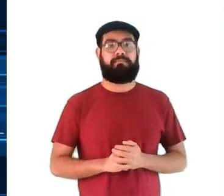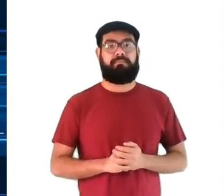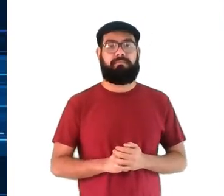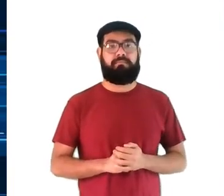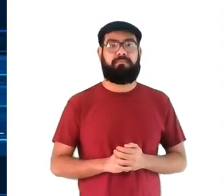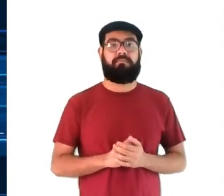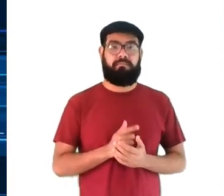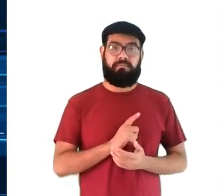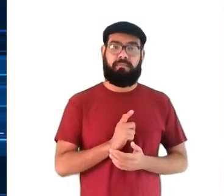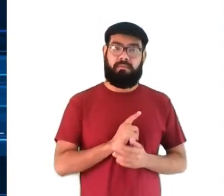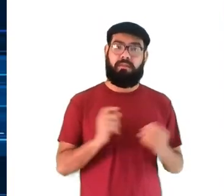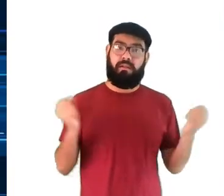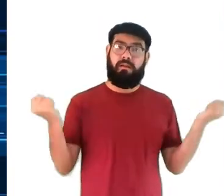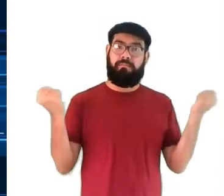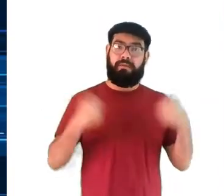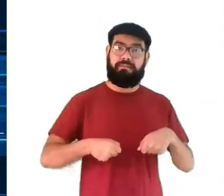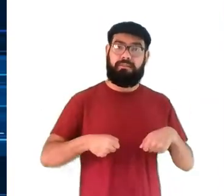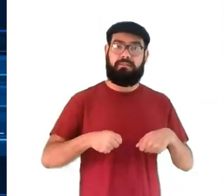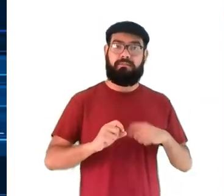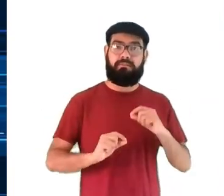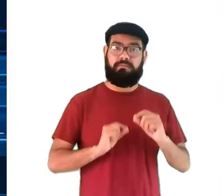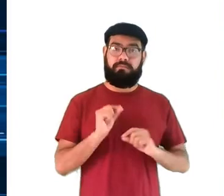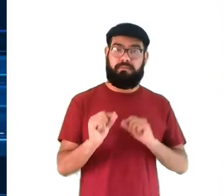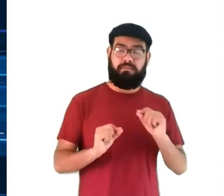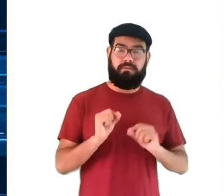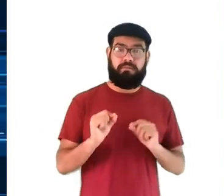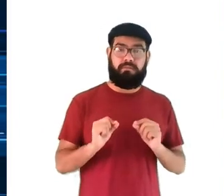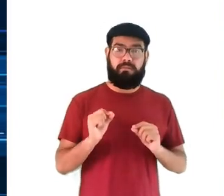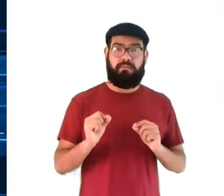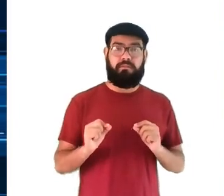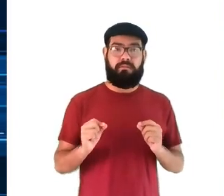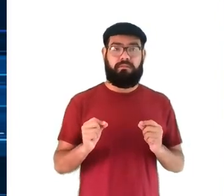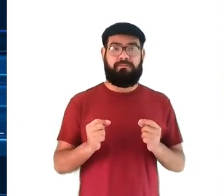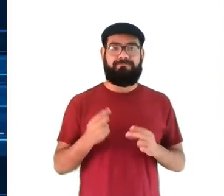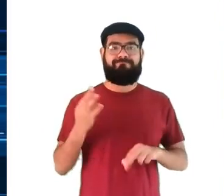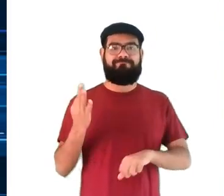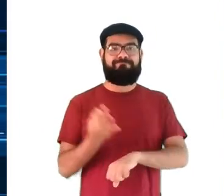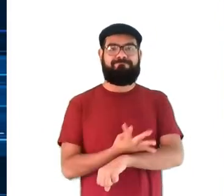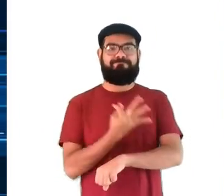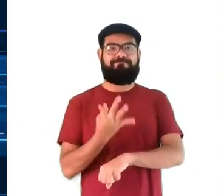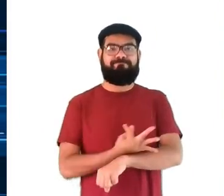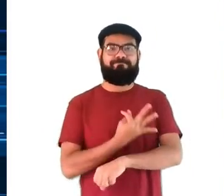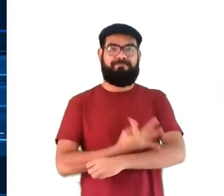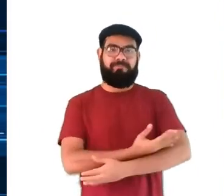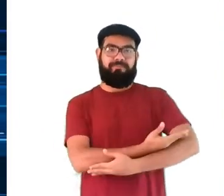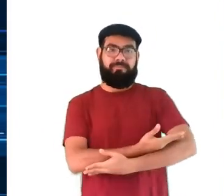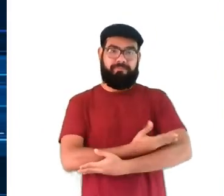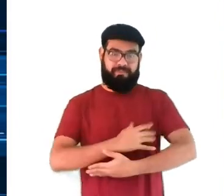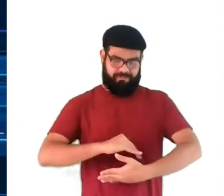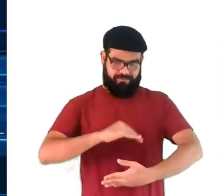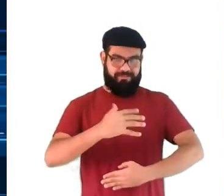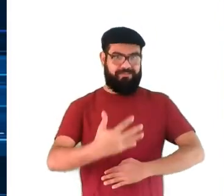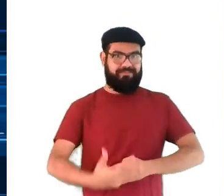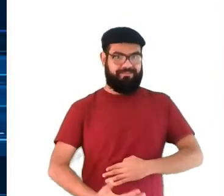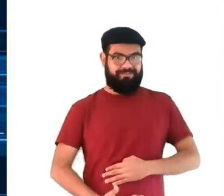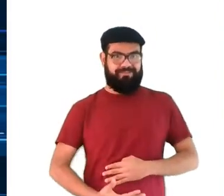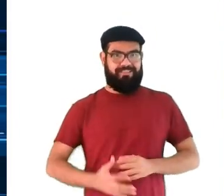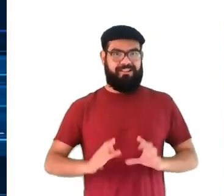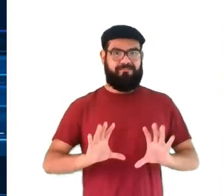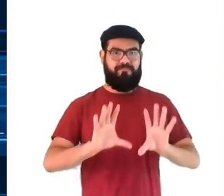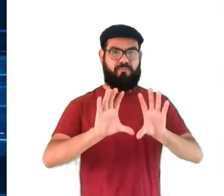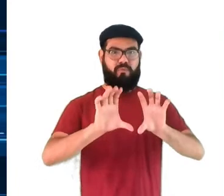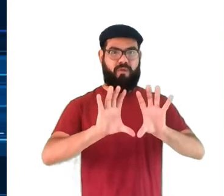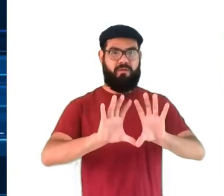capacidade de gerar, de suportar um bebê. Exatamente por isso é que a mulher tem